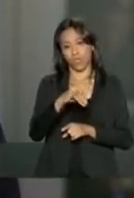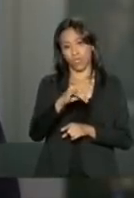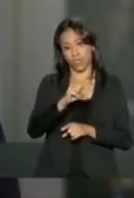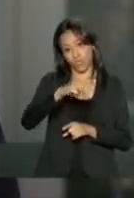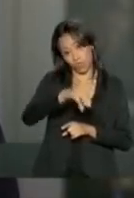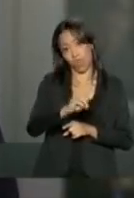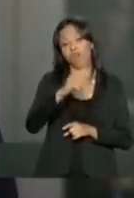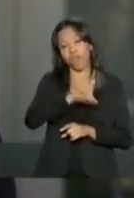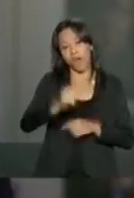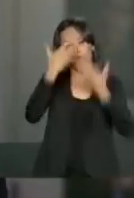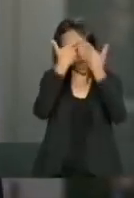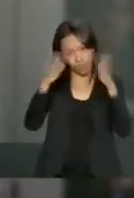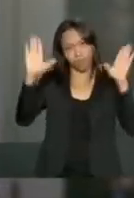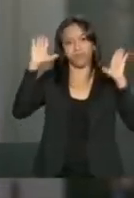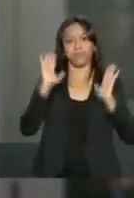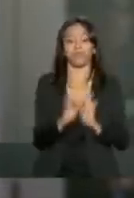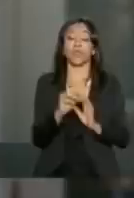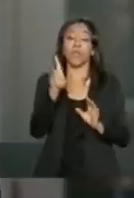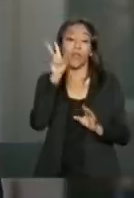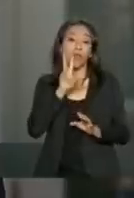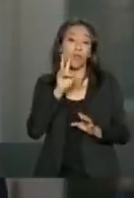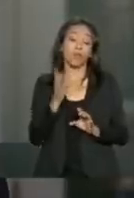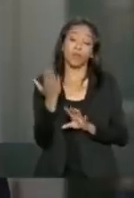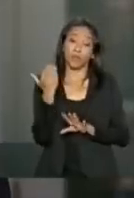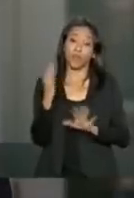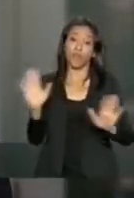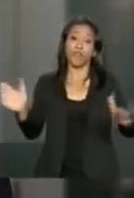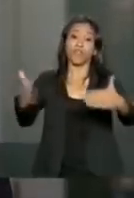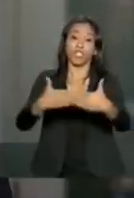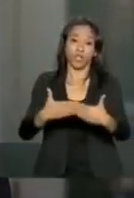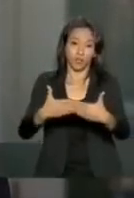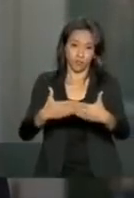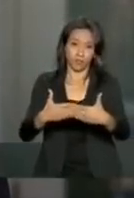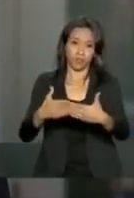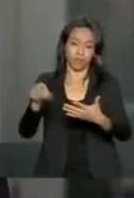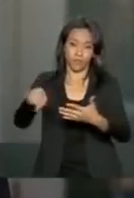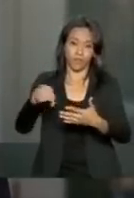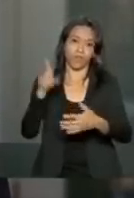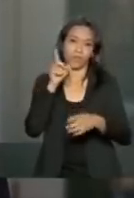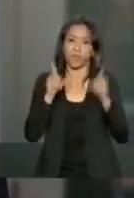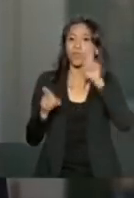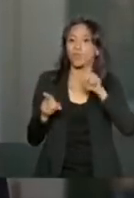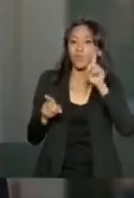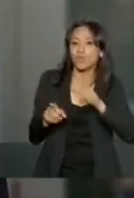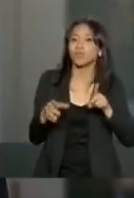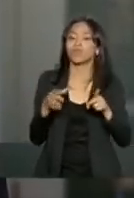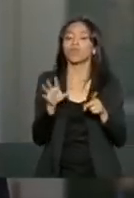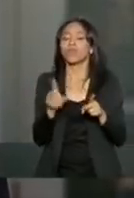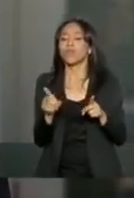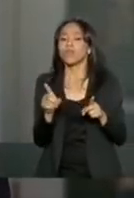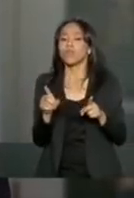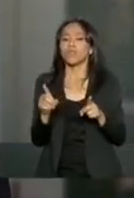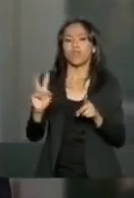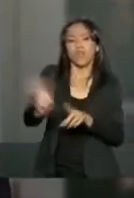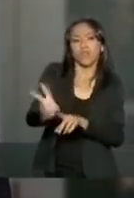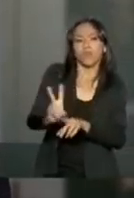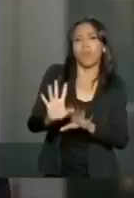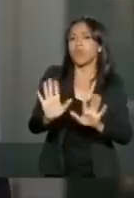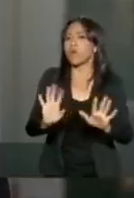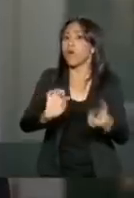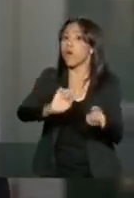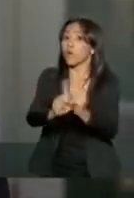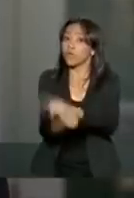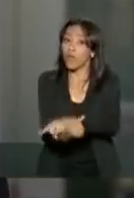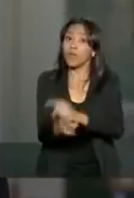fronteira da Venezuela com o Brasil foi fechada há pouco tempo. Não para que brasileiros que apoiam o socialismo irem para a Venezuela, mas exatamente o